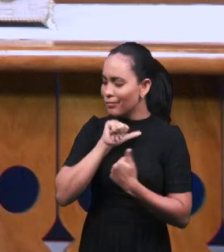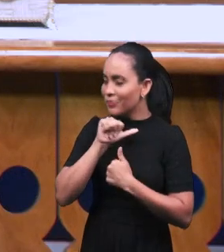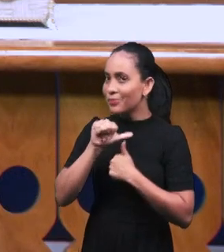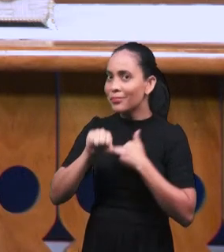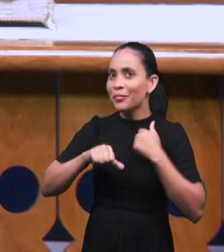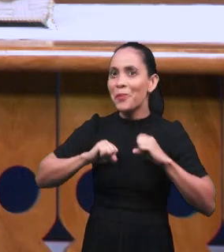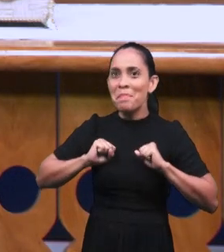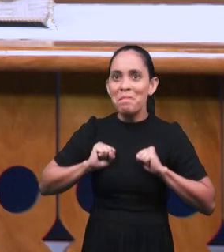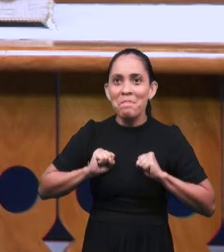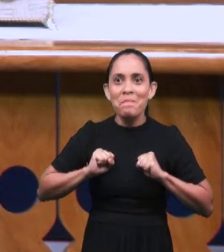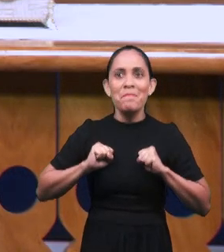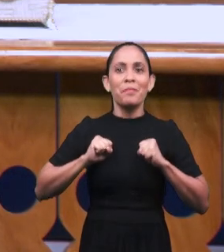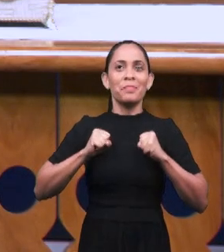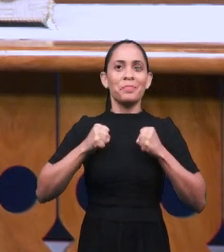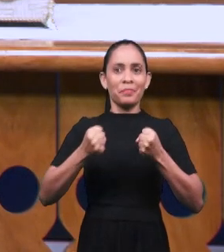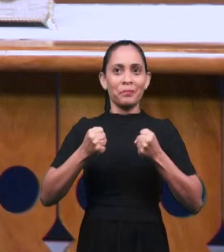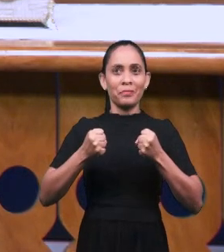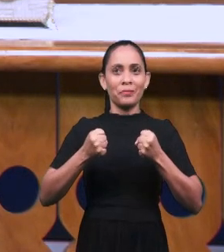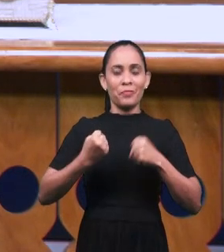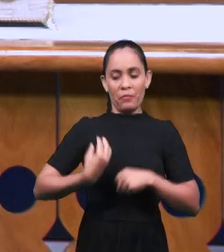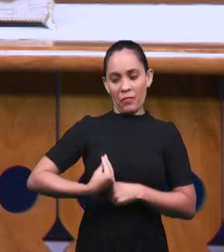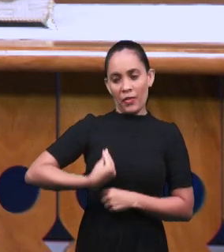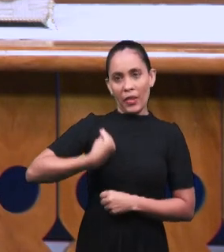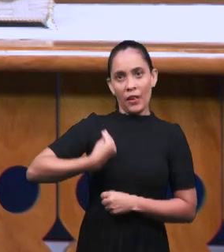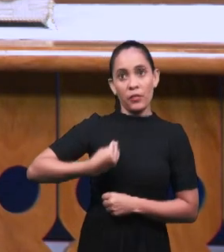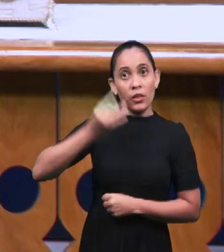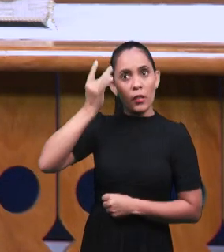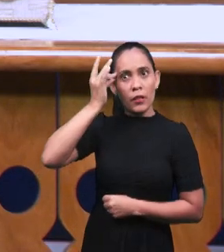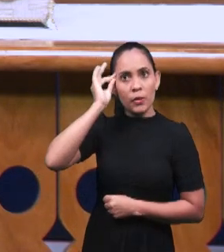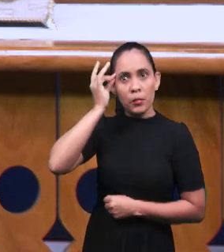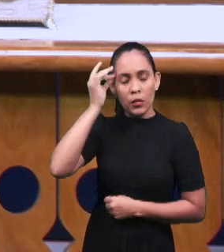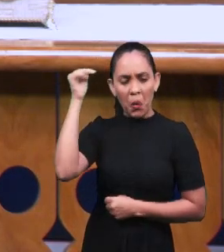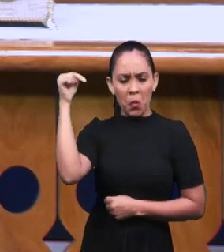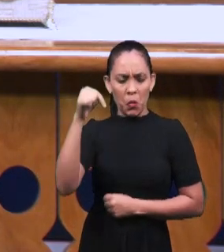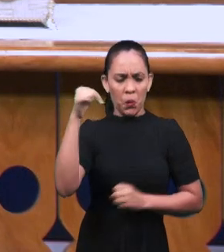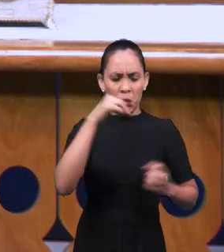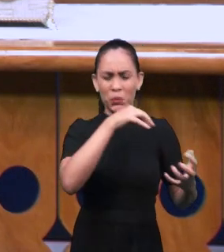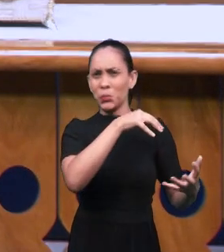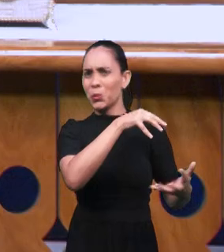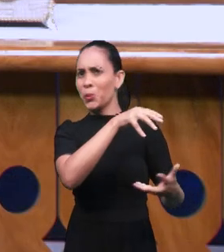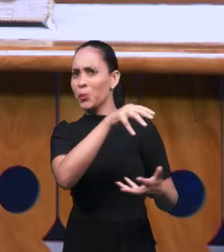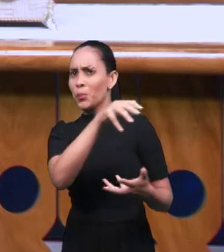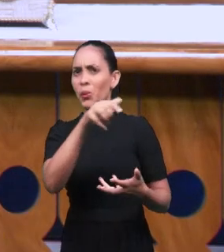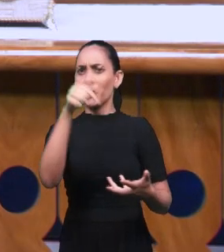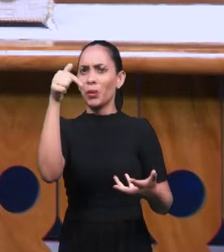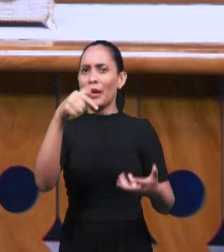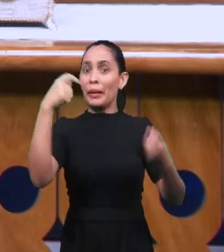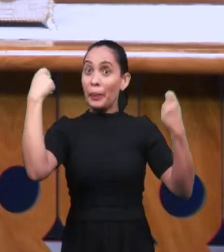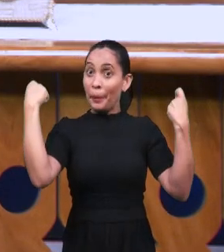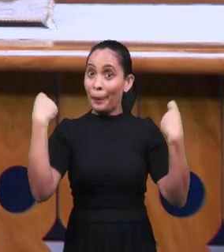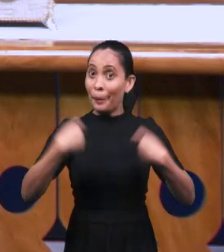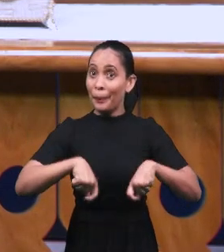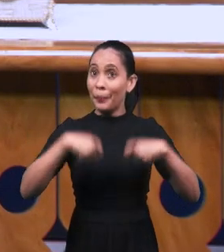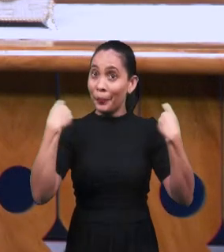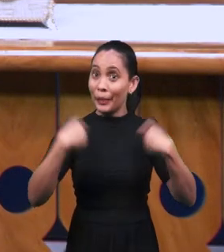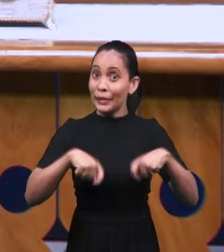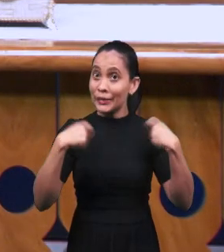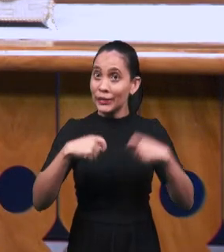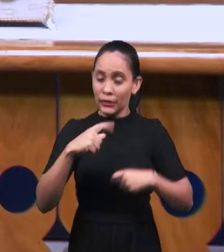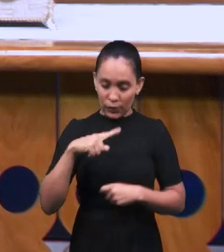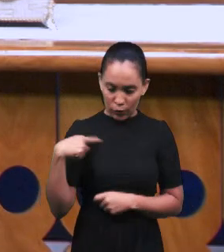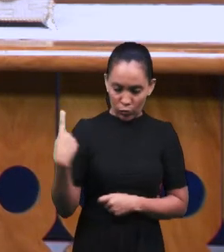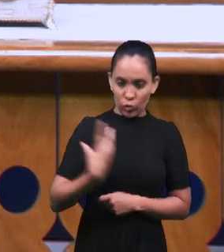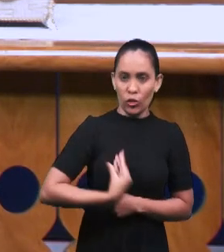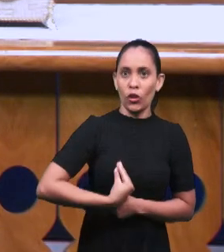forças espirituais do mundo, que precisa dessas forças renovadas